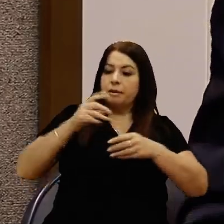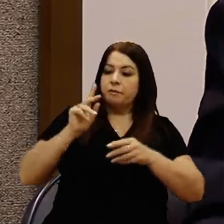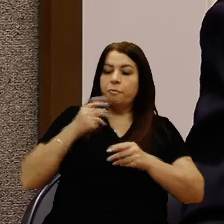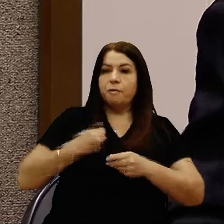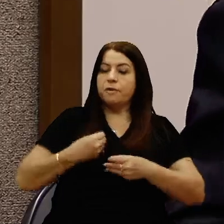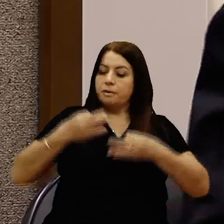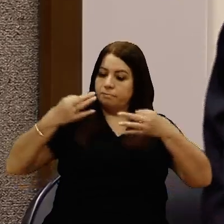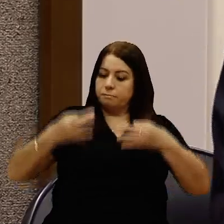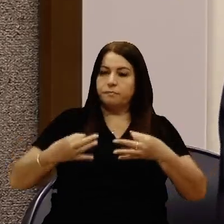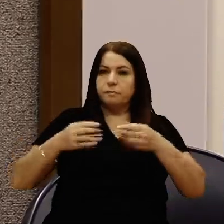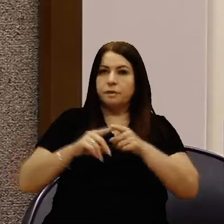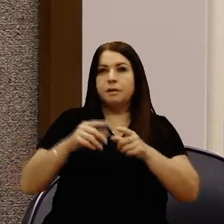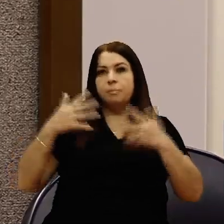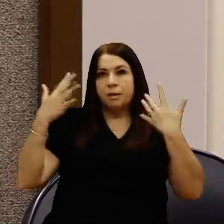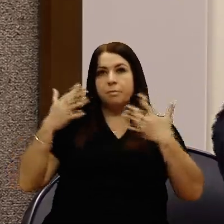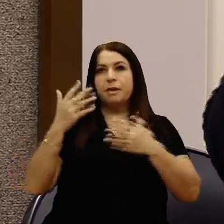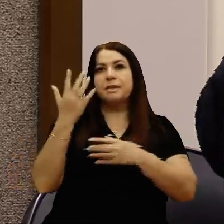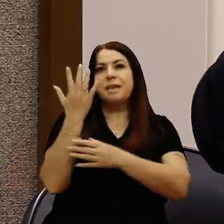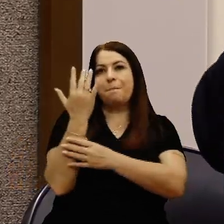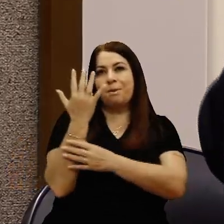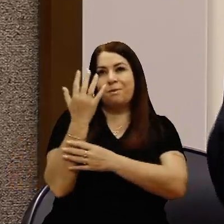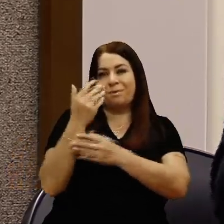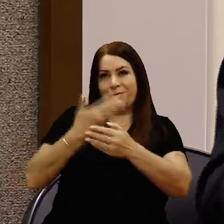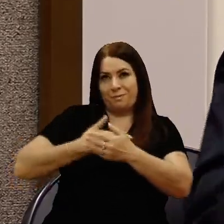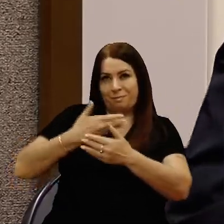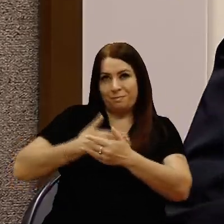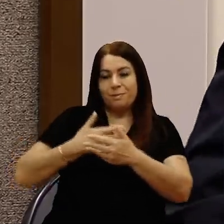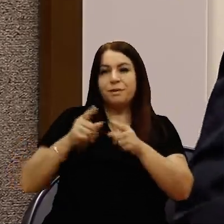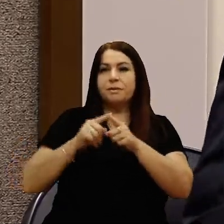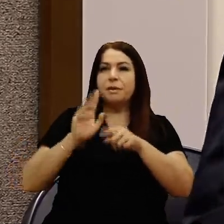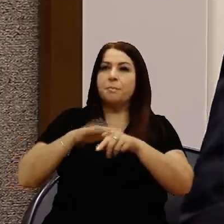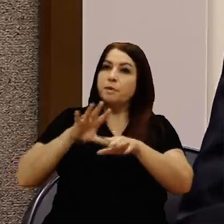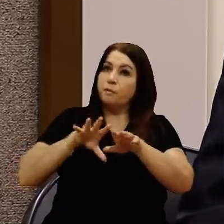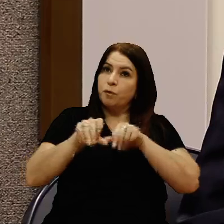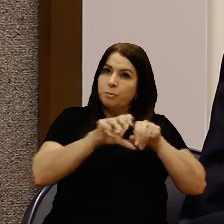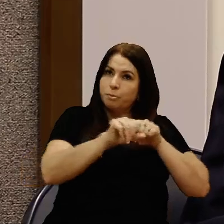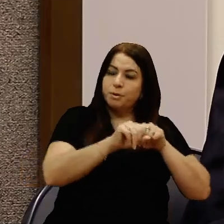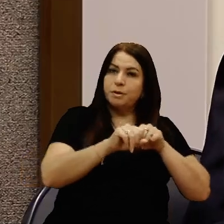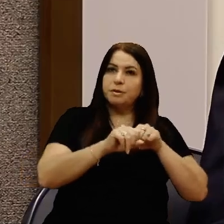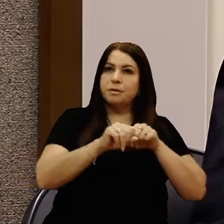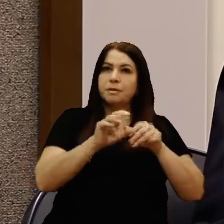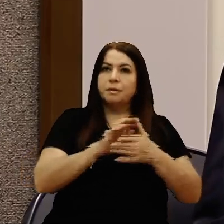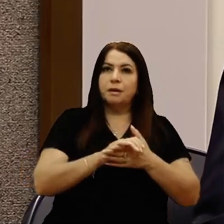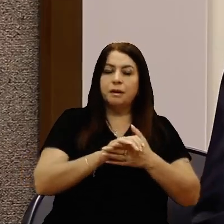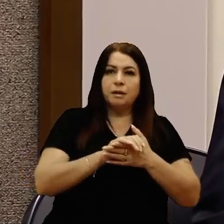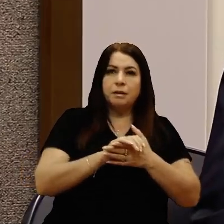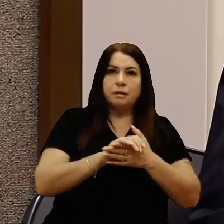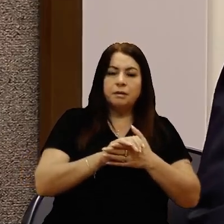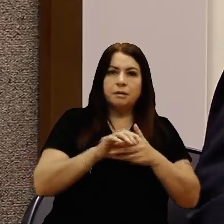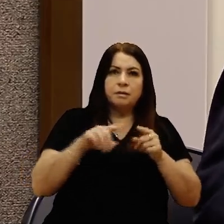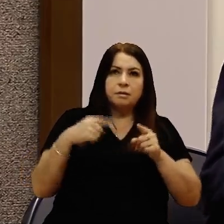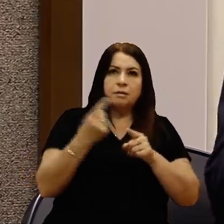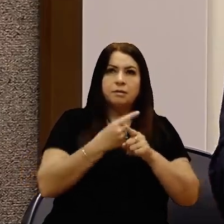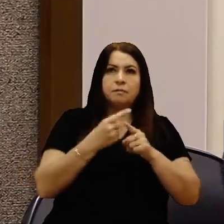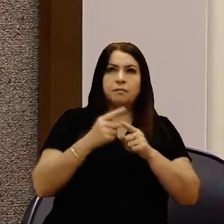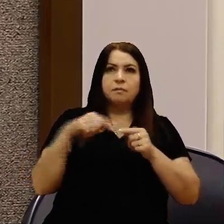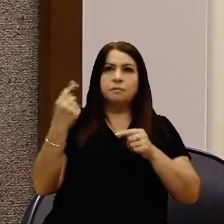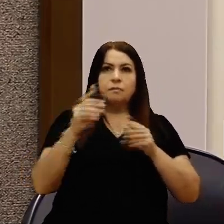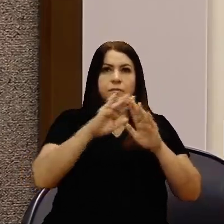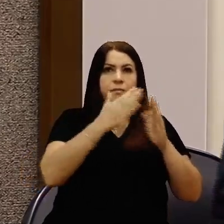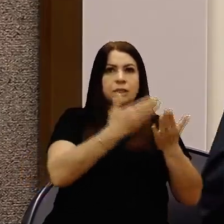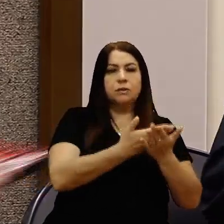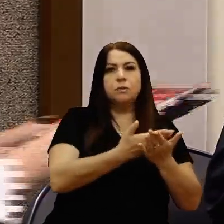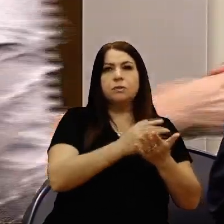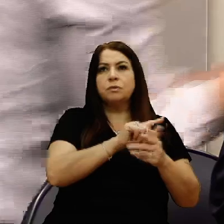dignidade. Parabéns à mão amiga, teremos mais formandos que estão lá nos céus, teremos outras escolas